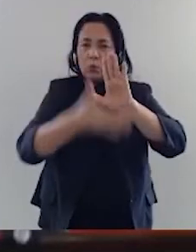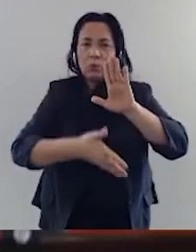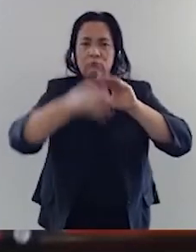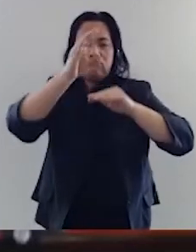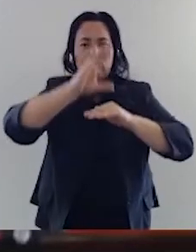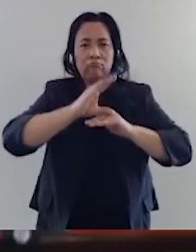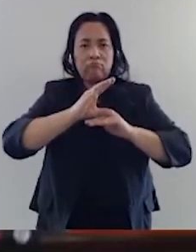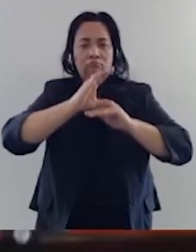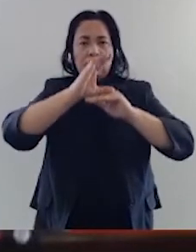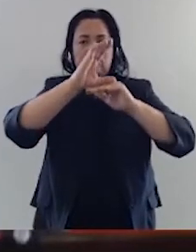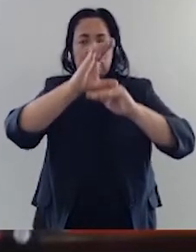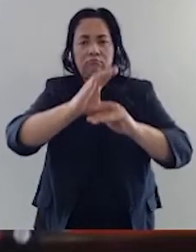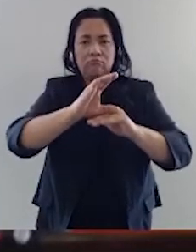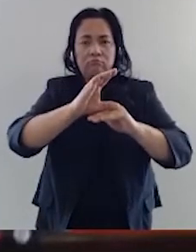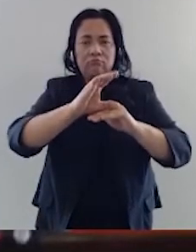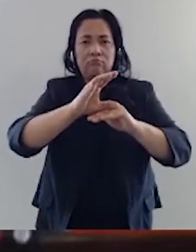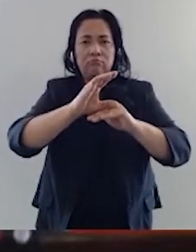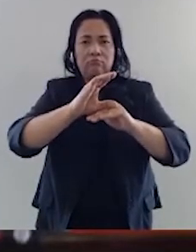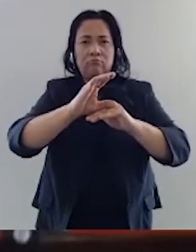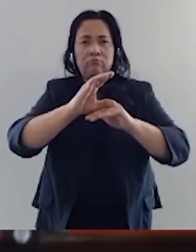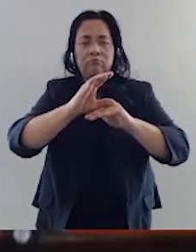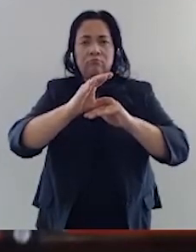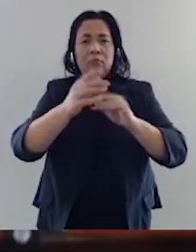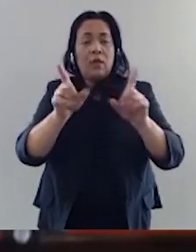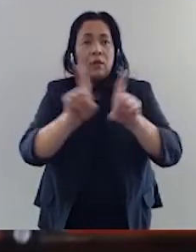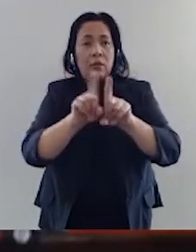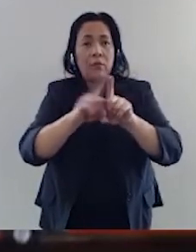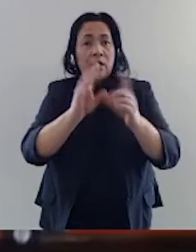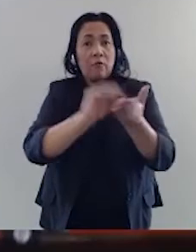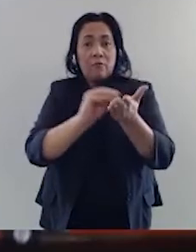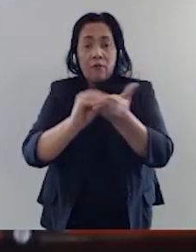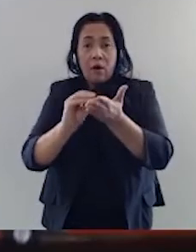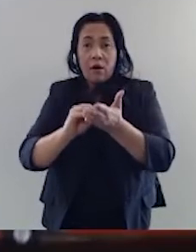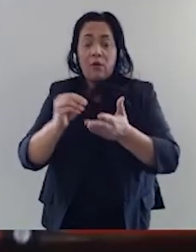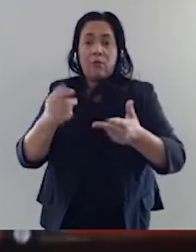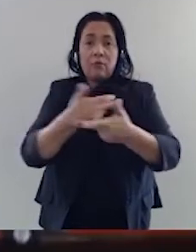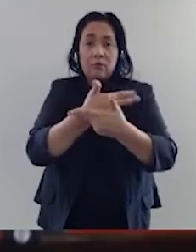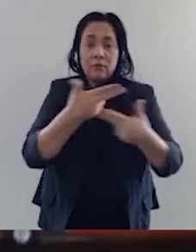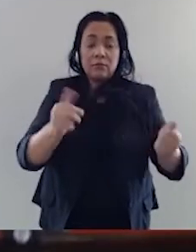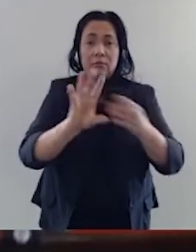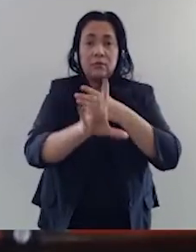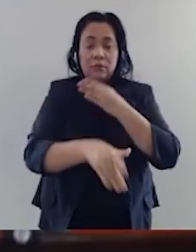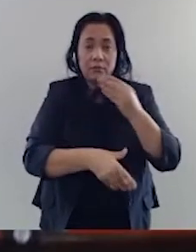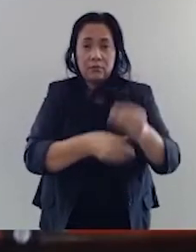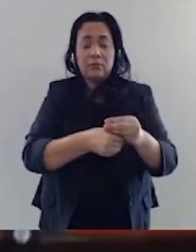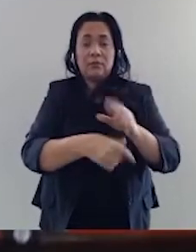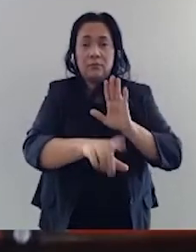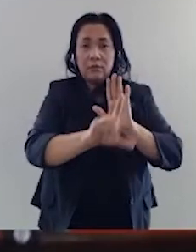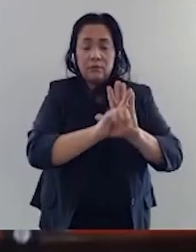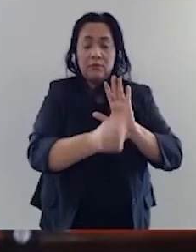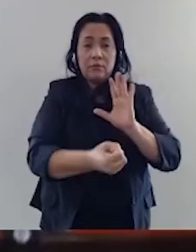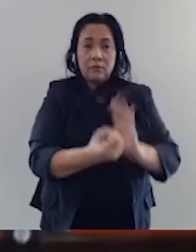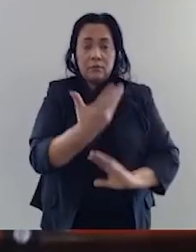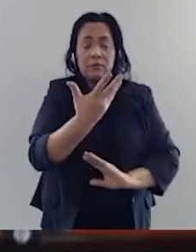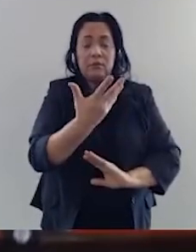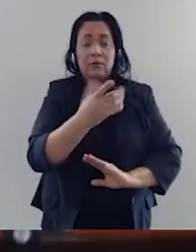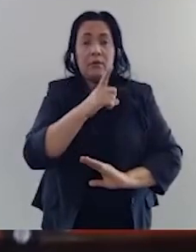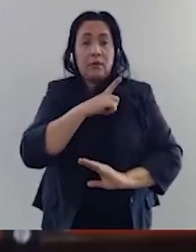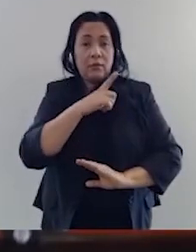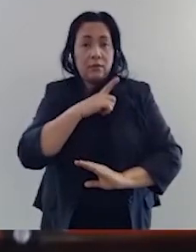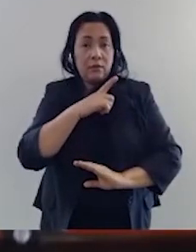relativamente aos direitos enunciados que não tenham sido regulamentados. Nós temos a ação de descumprimento de